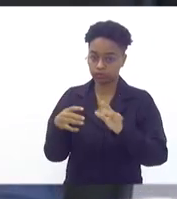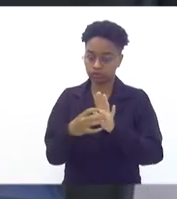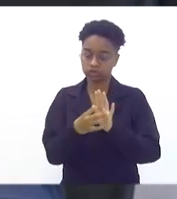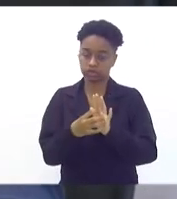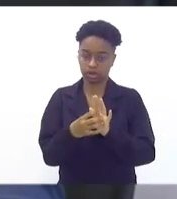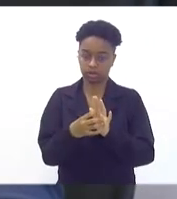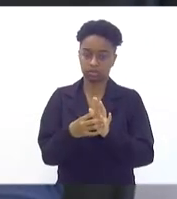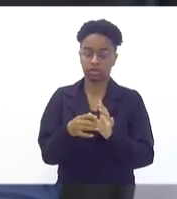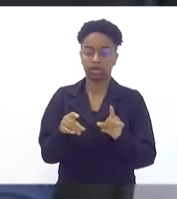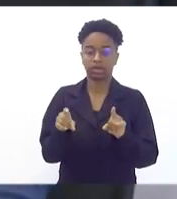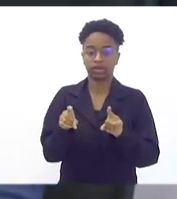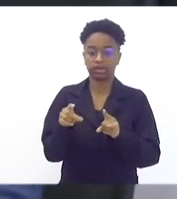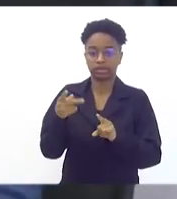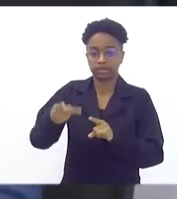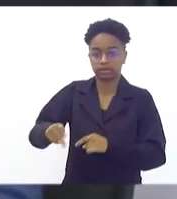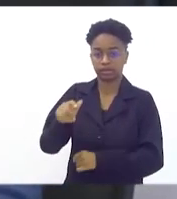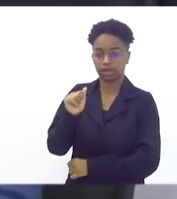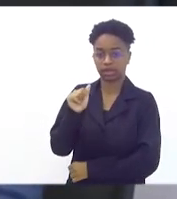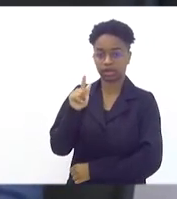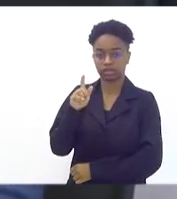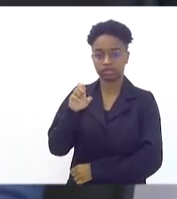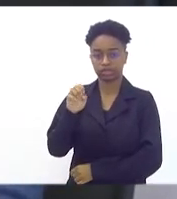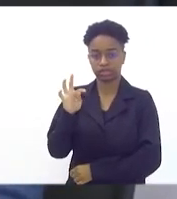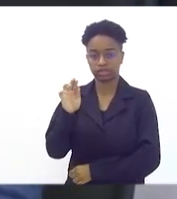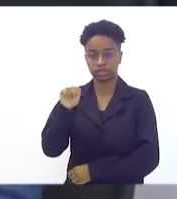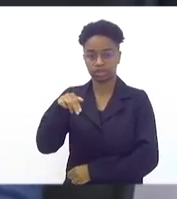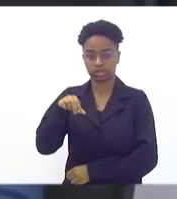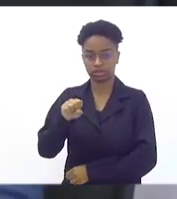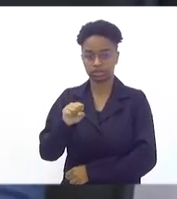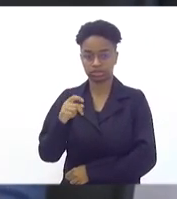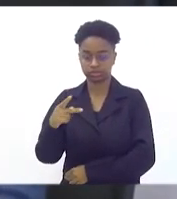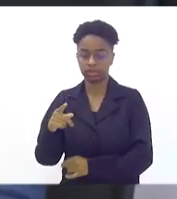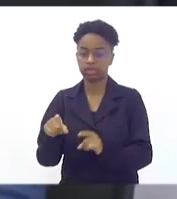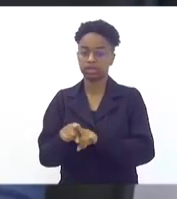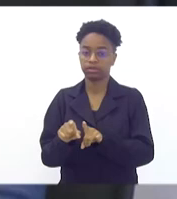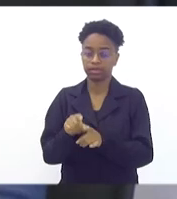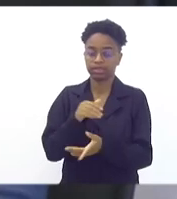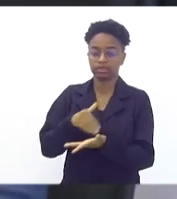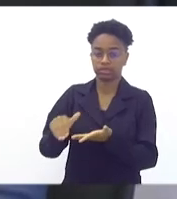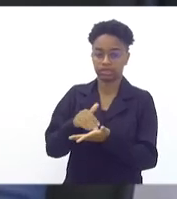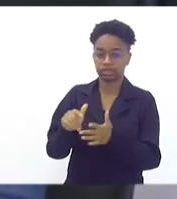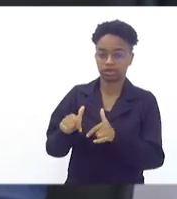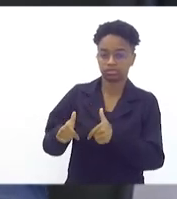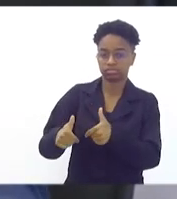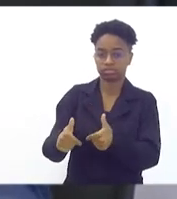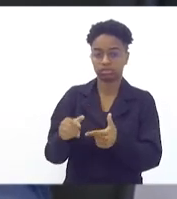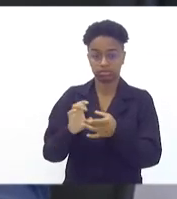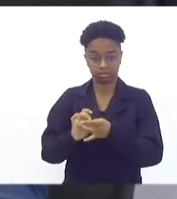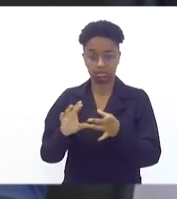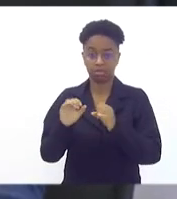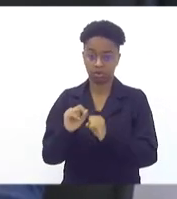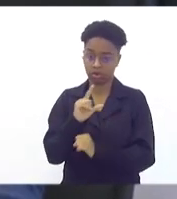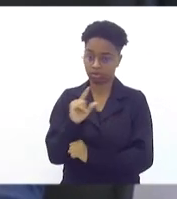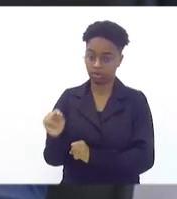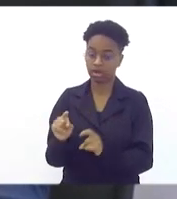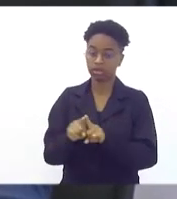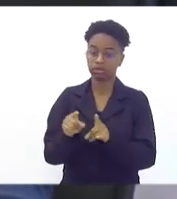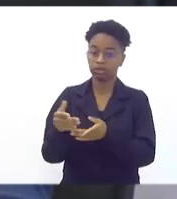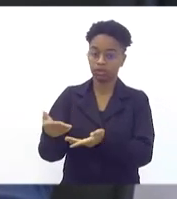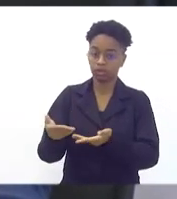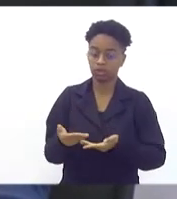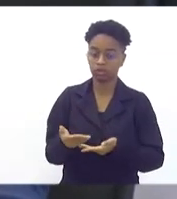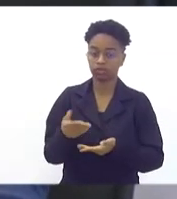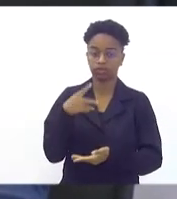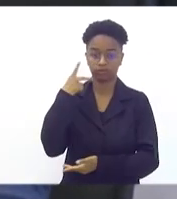os servidores da agetrais Muito obrigado pela presença secretária executiva aqui também então dispensados e convidar aqui o